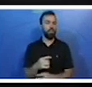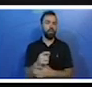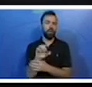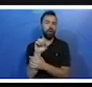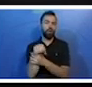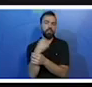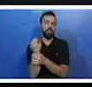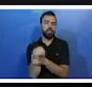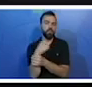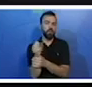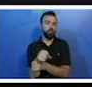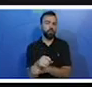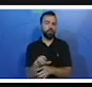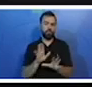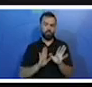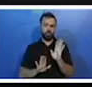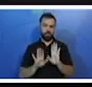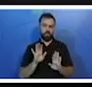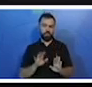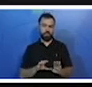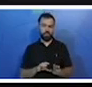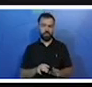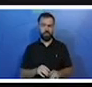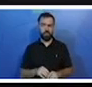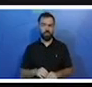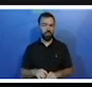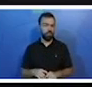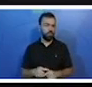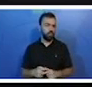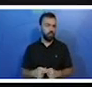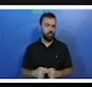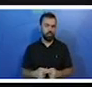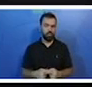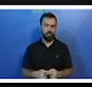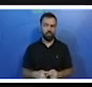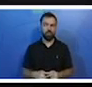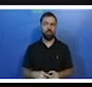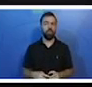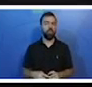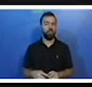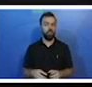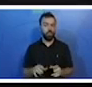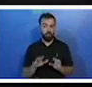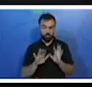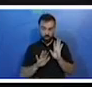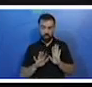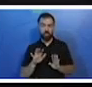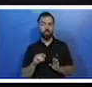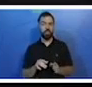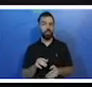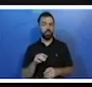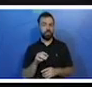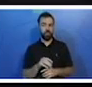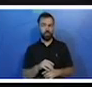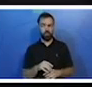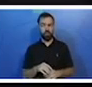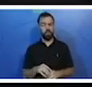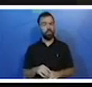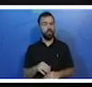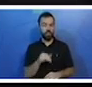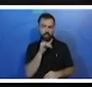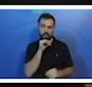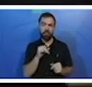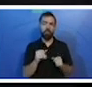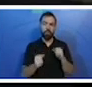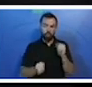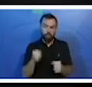membros inferiores. Então nossos tornozelos, nossos joelhos e quadris, eles são bem preservados nessa prática, né? Não são tão esforçados como no caso da corrida,